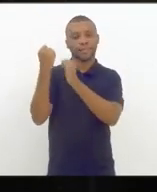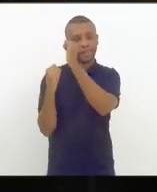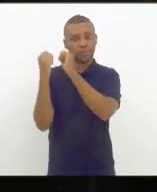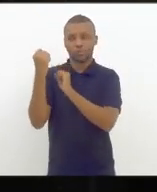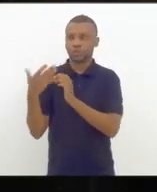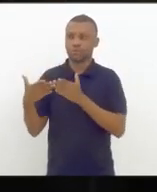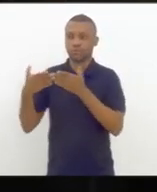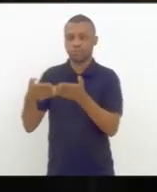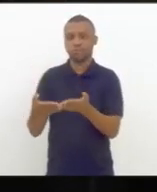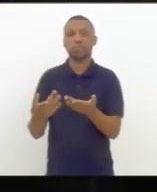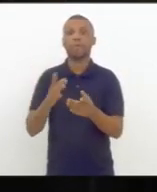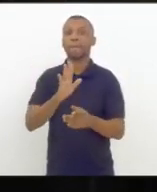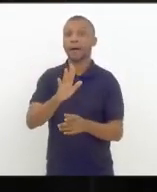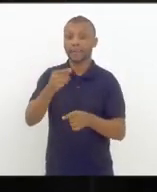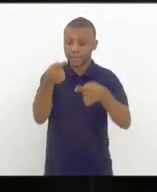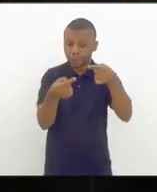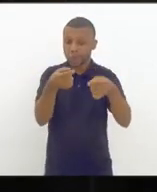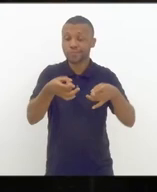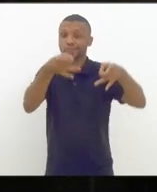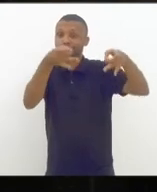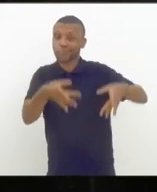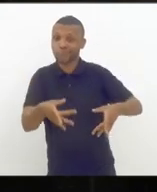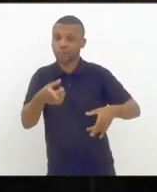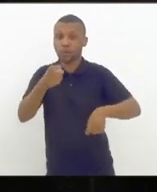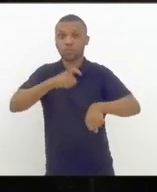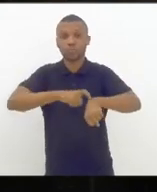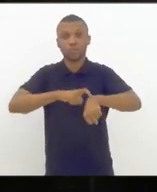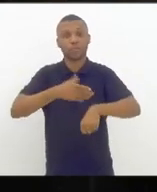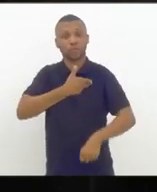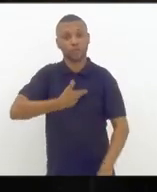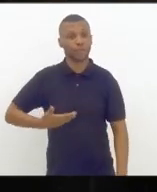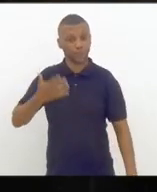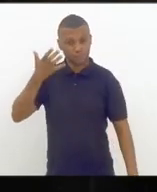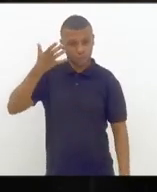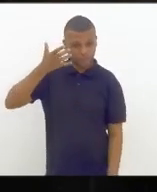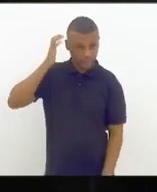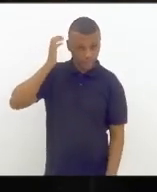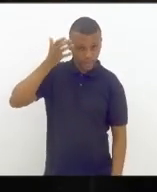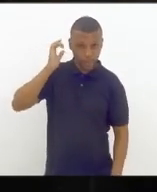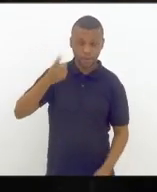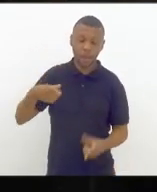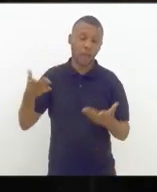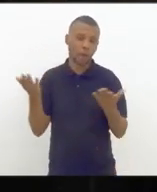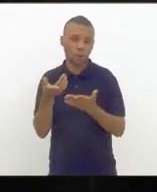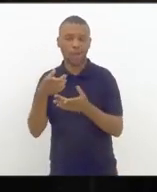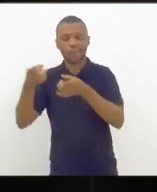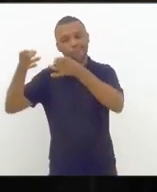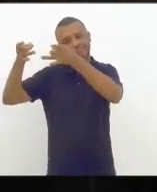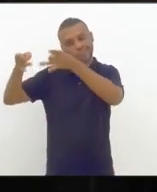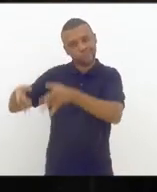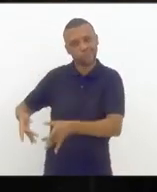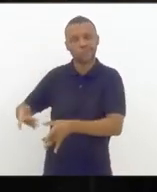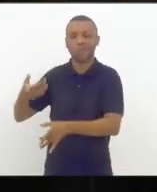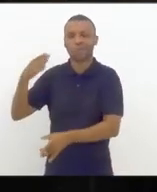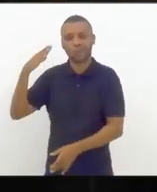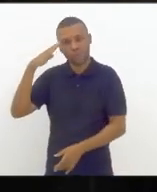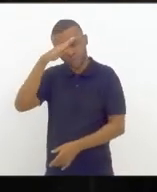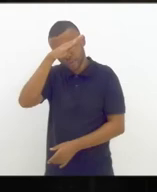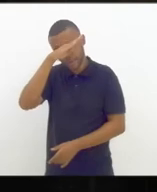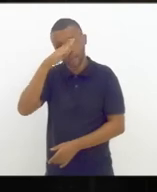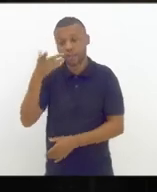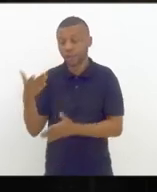no entanto com abandono dessa política já no governo temer e esse abandono aprofundado no governo bolsonaro né Eu os estaleiros deixaram de receber